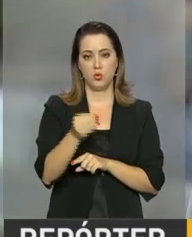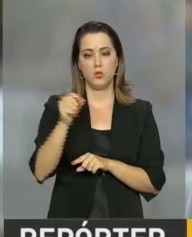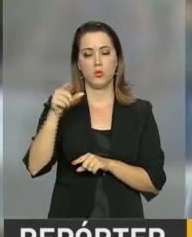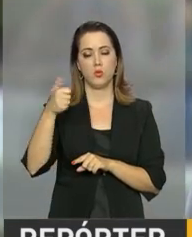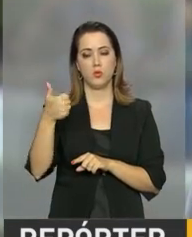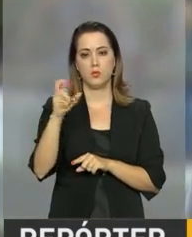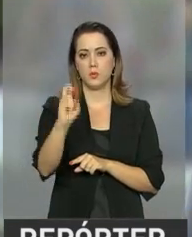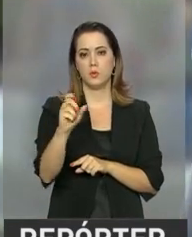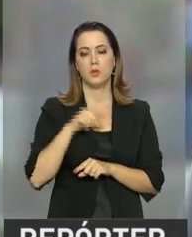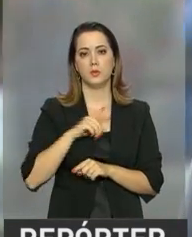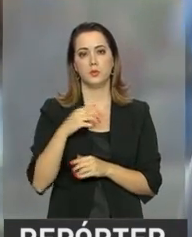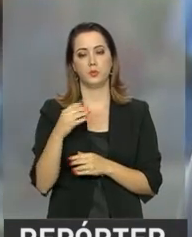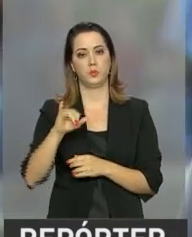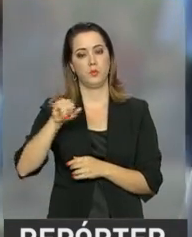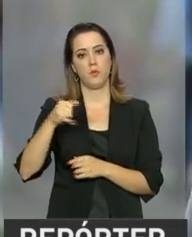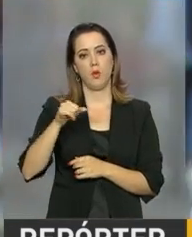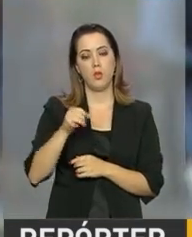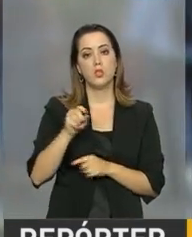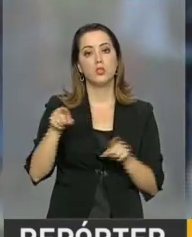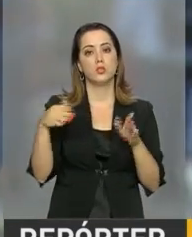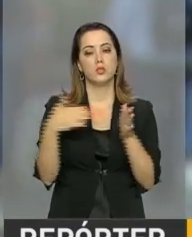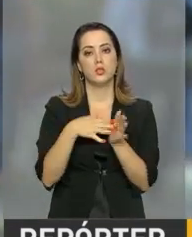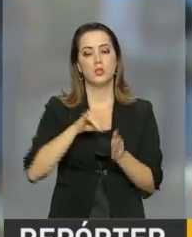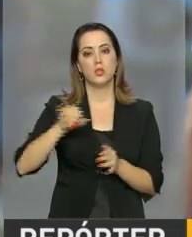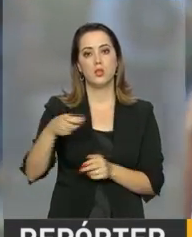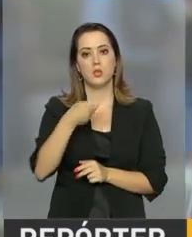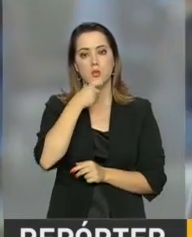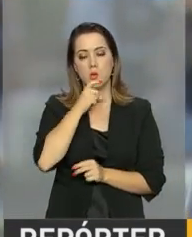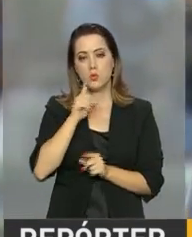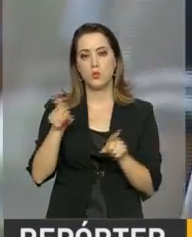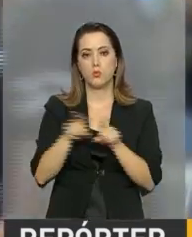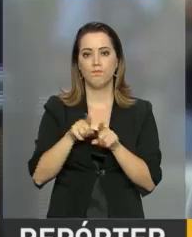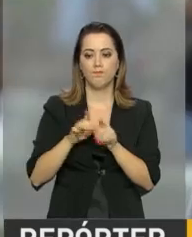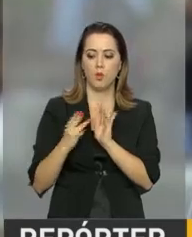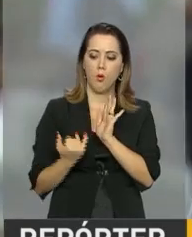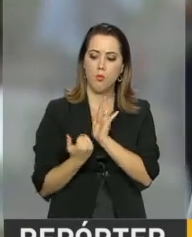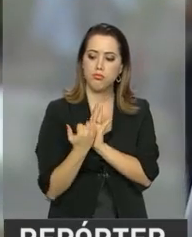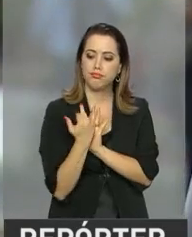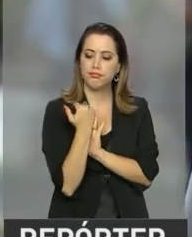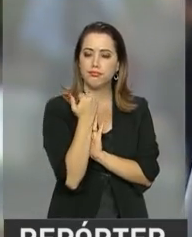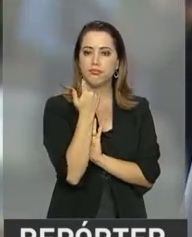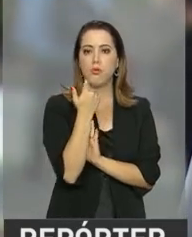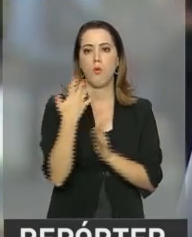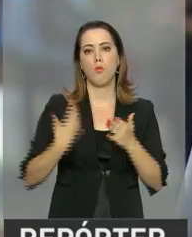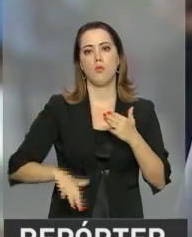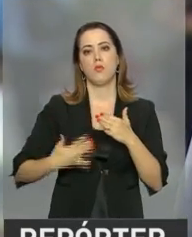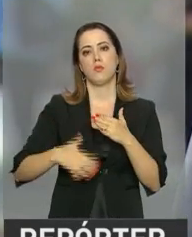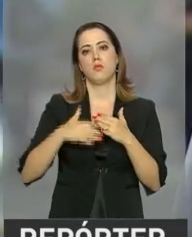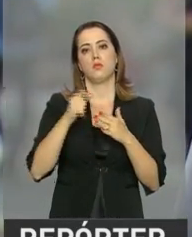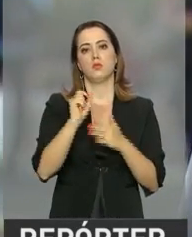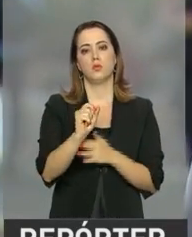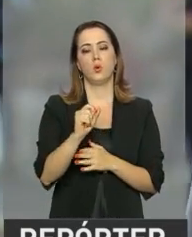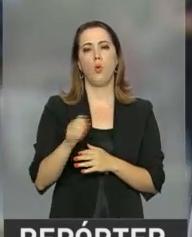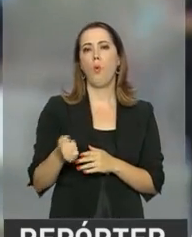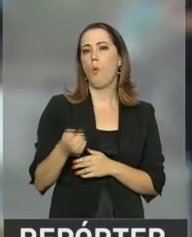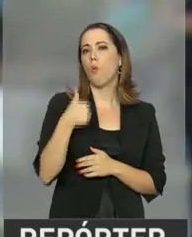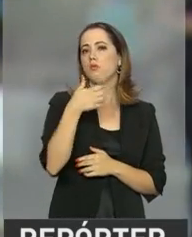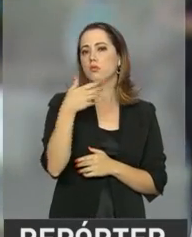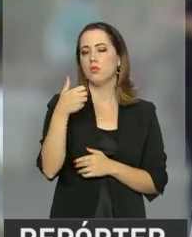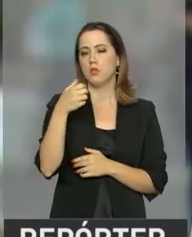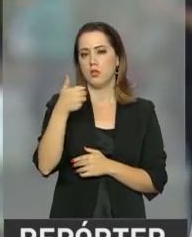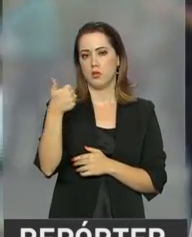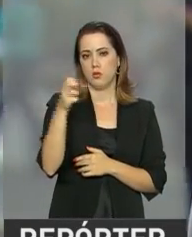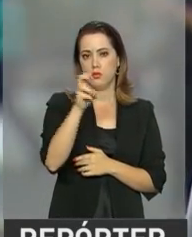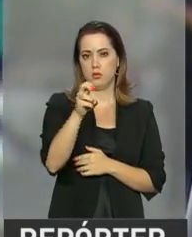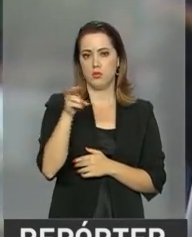7,3%. De janeiro a julho também aumentaram os gastos do governo. Com benefícios previdenciários, o aumento foi de quase 15